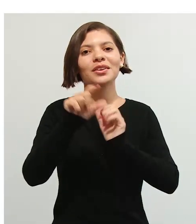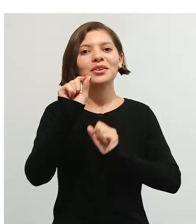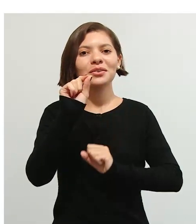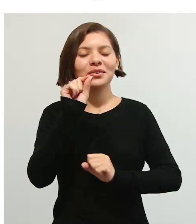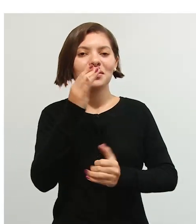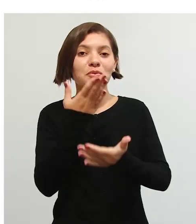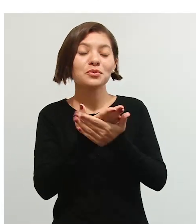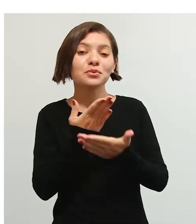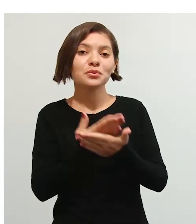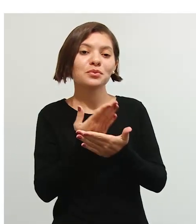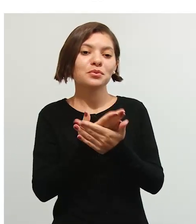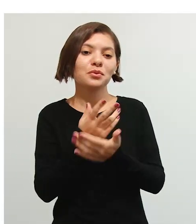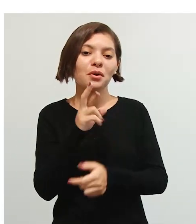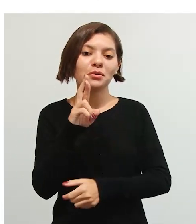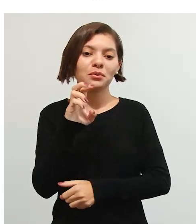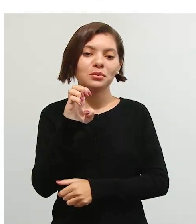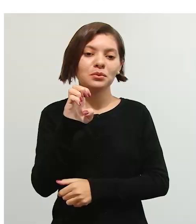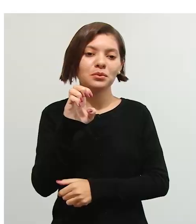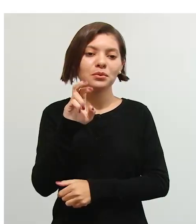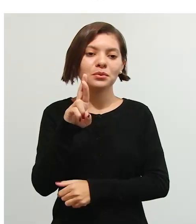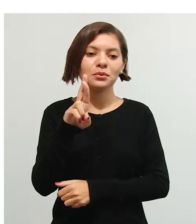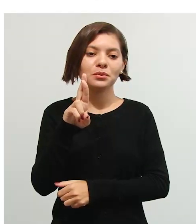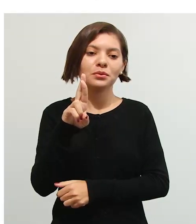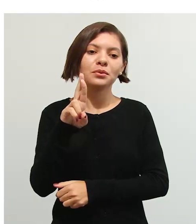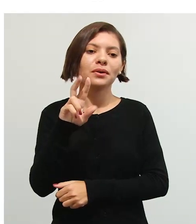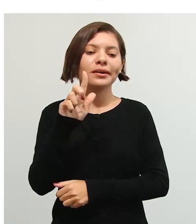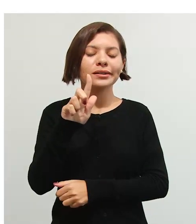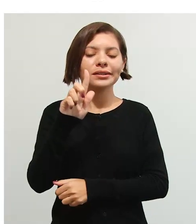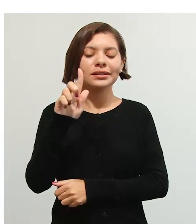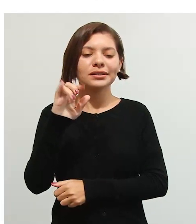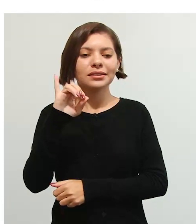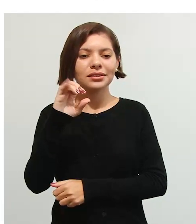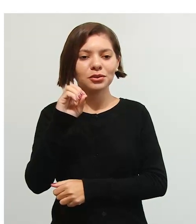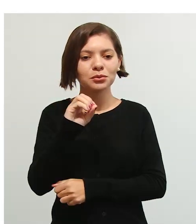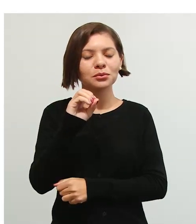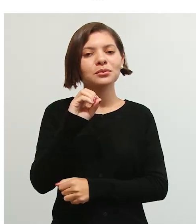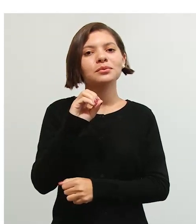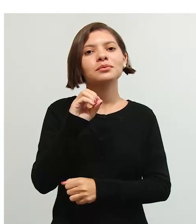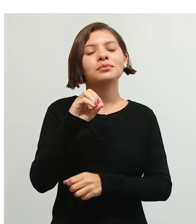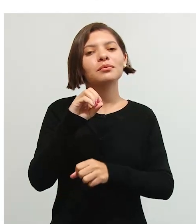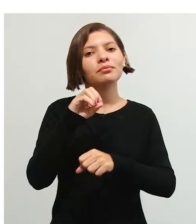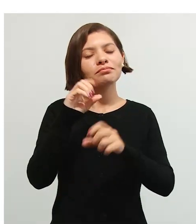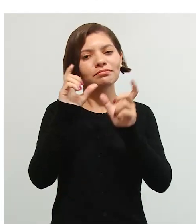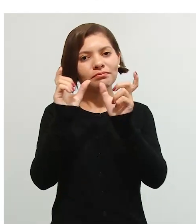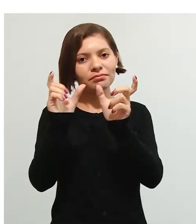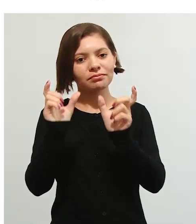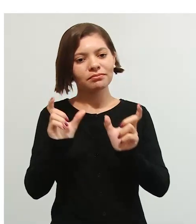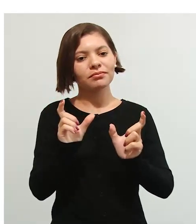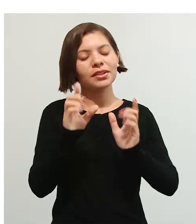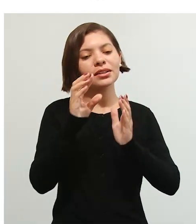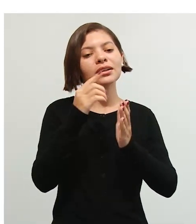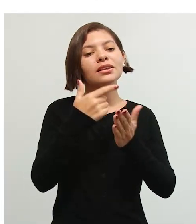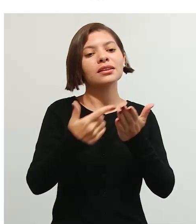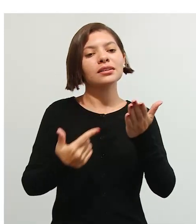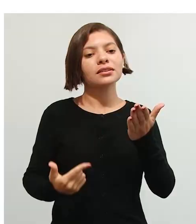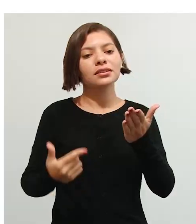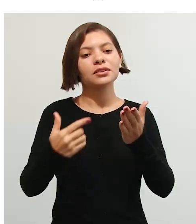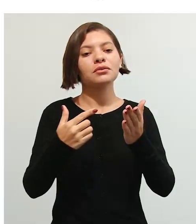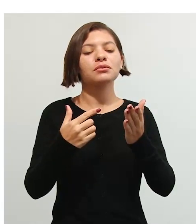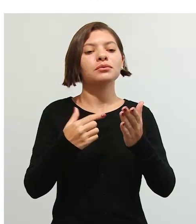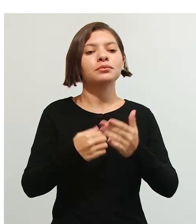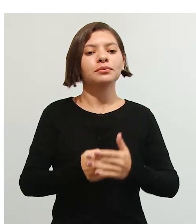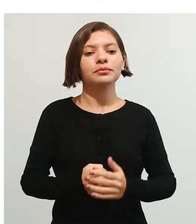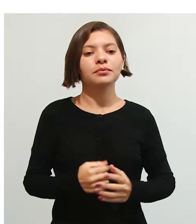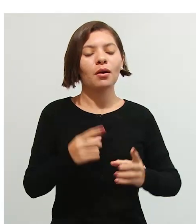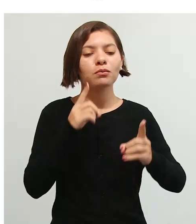aprofundar a abordagem Reggio Emília. Um deste livro, essa citação que eu acabei de comentar é deste livro,